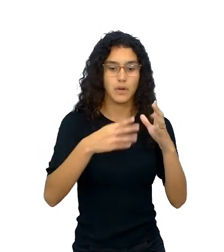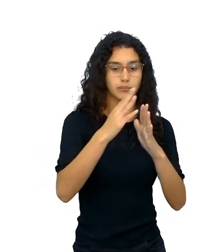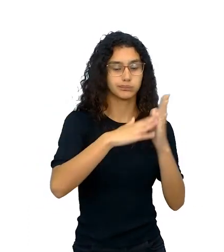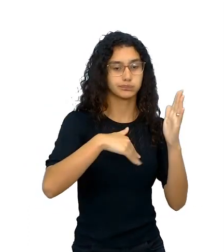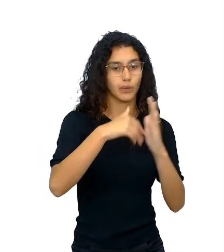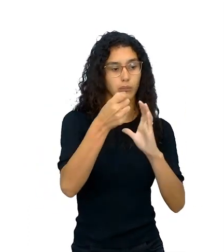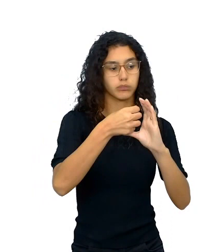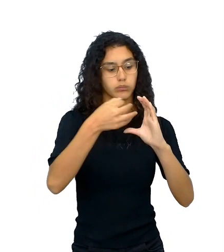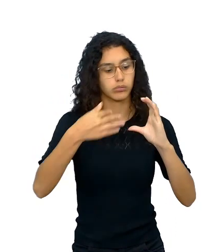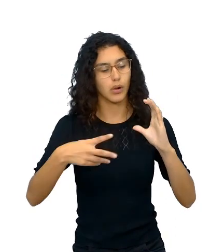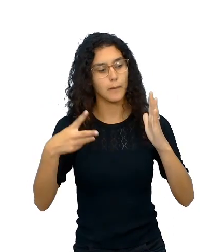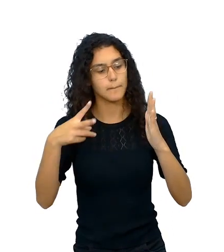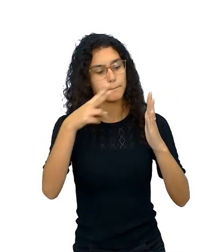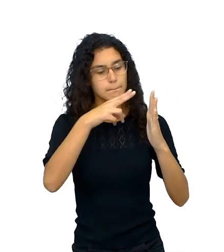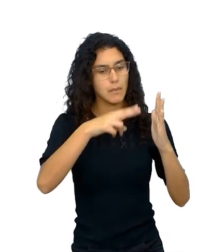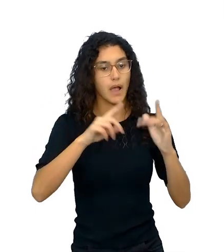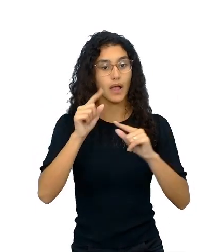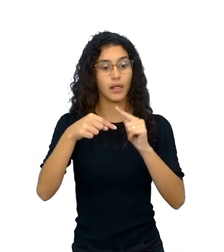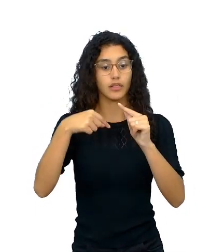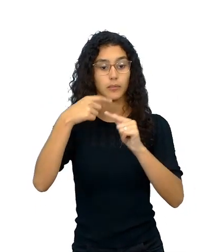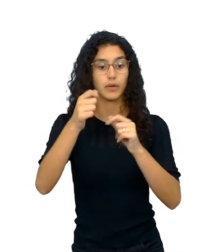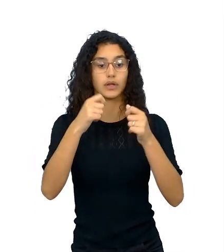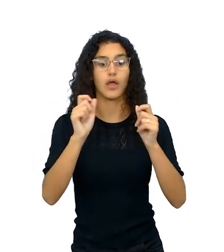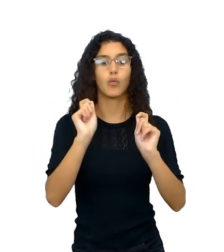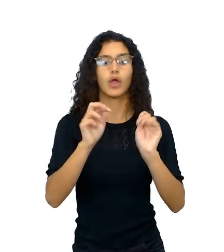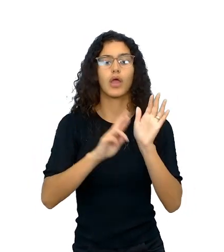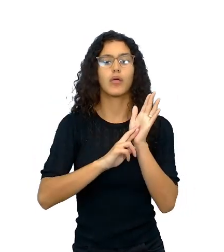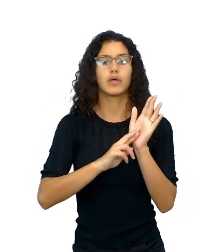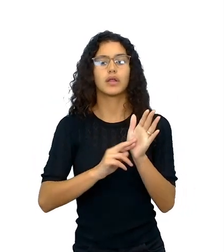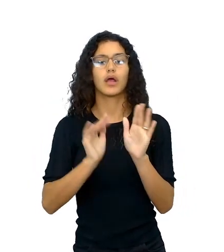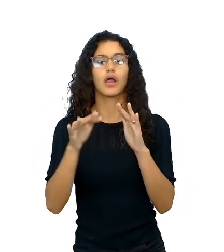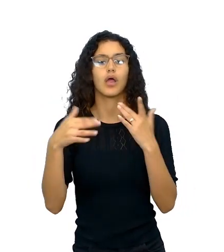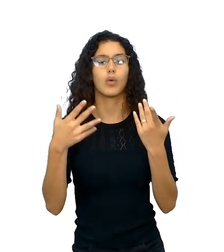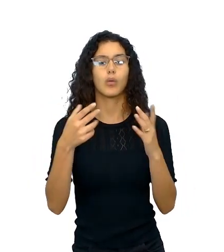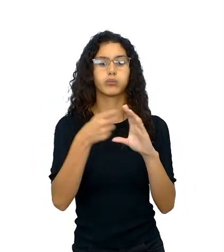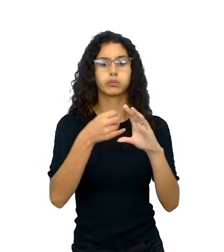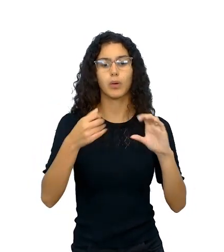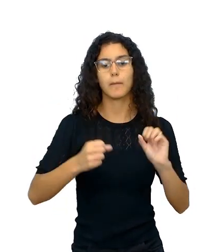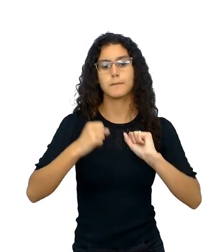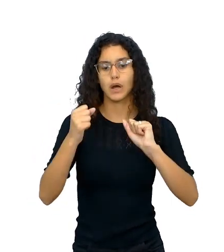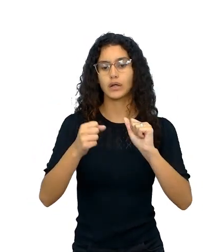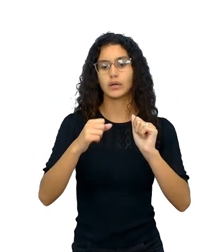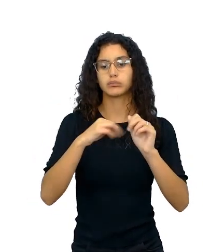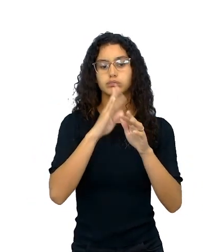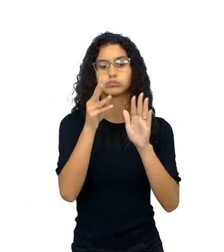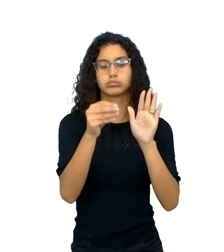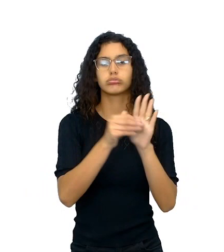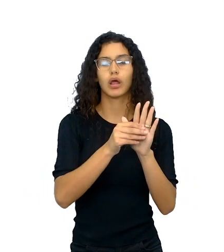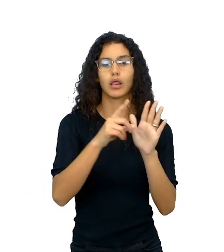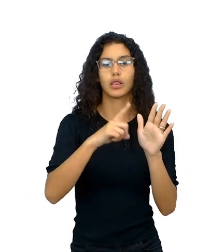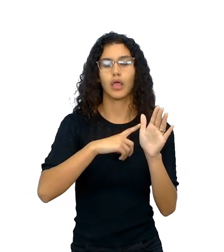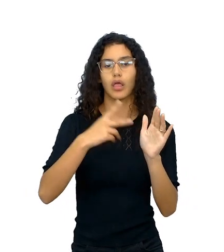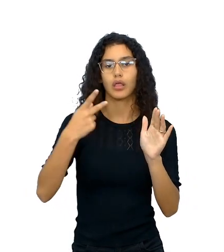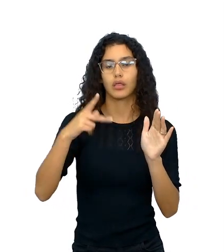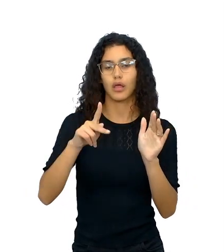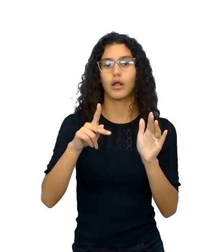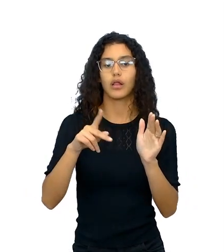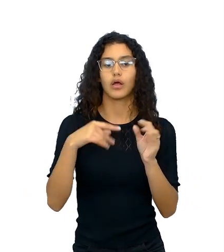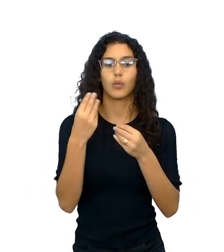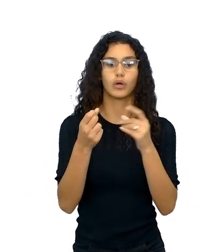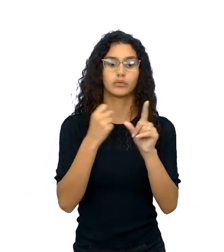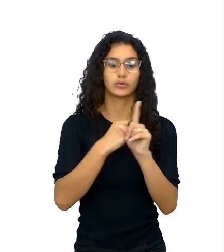pintura, na sequência, descreva o que ela representa e quais aspectos podem ser inferidos a partir dela,